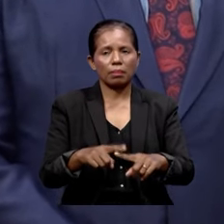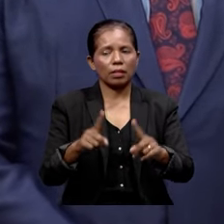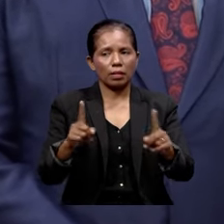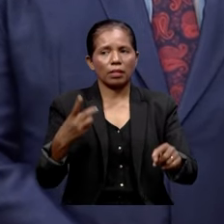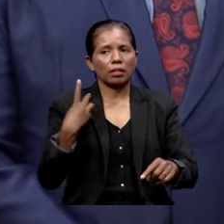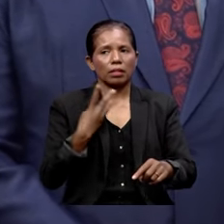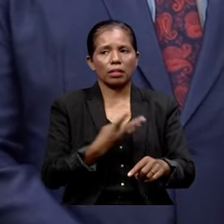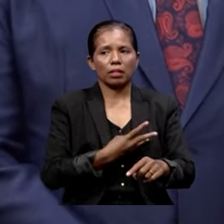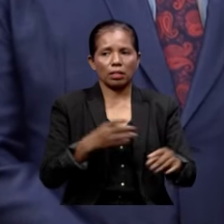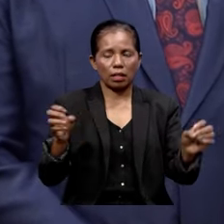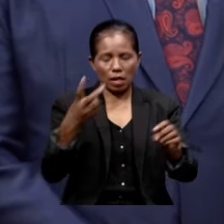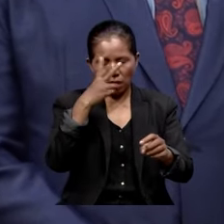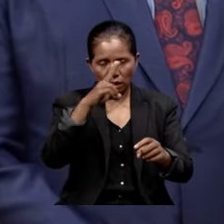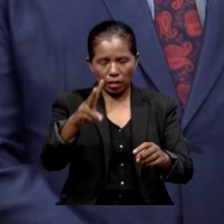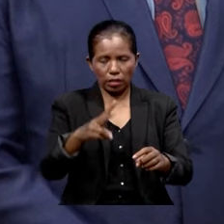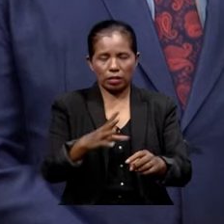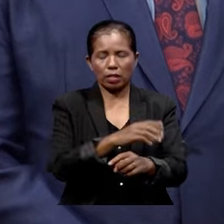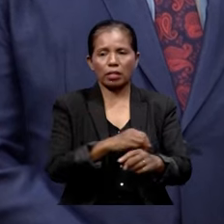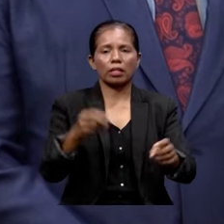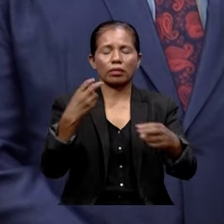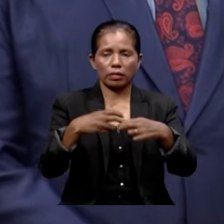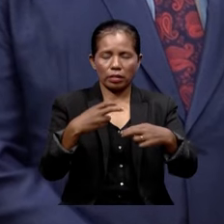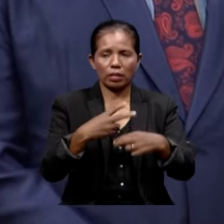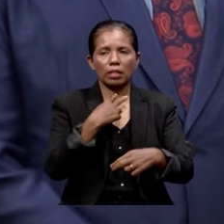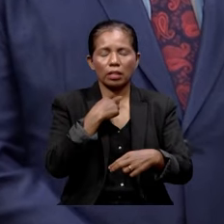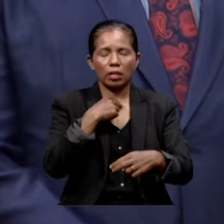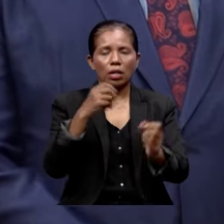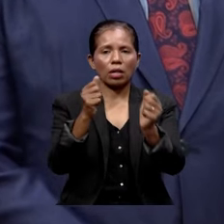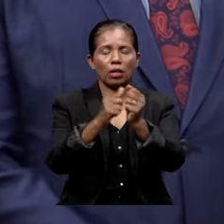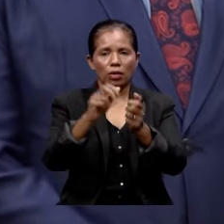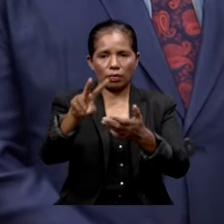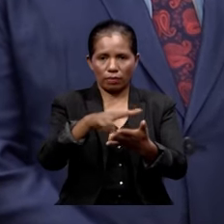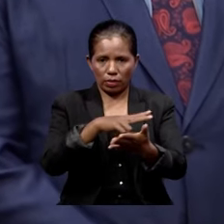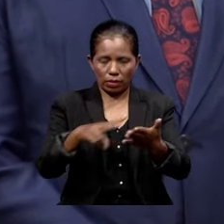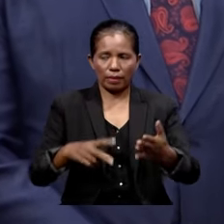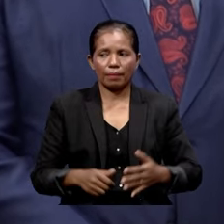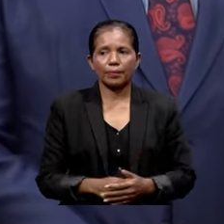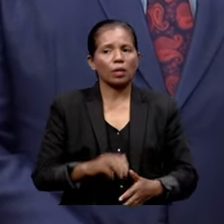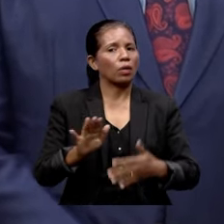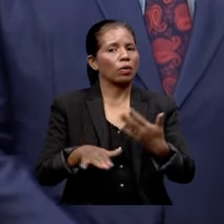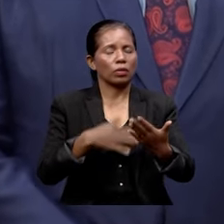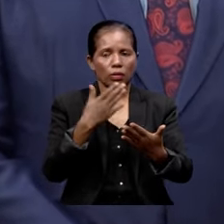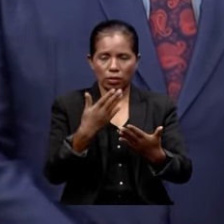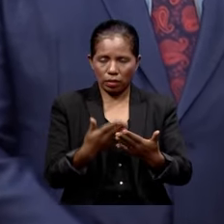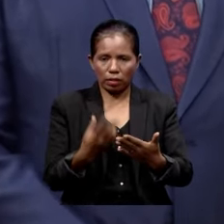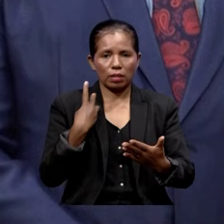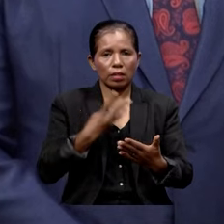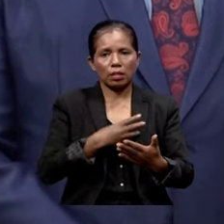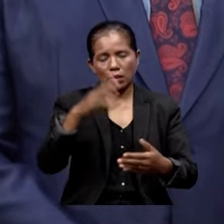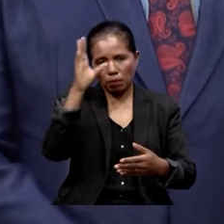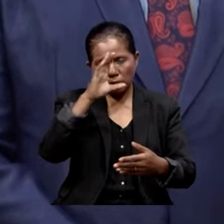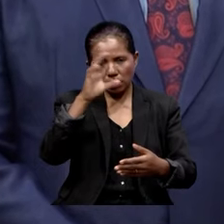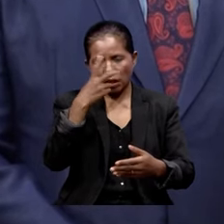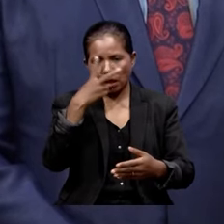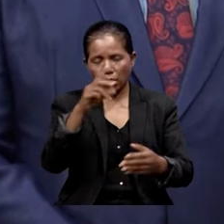ita la resolve, e tenha frustração ou violência. Boa do todo, e te boca resolve